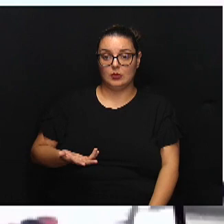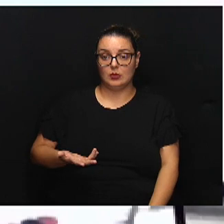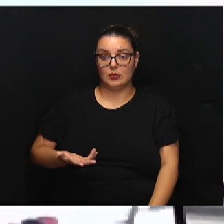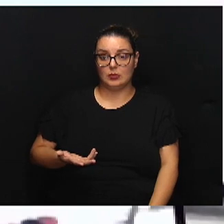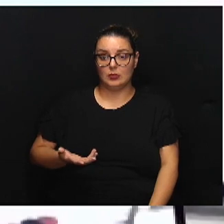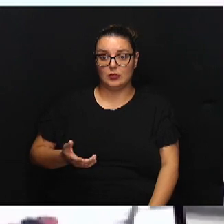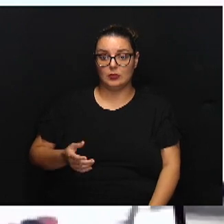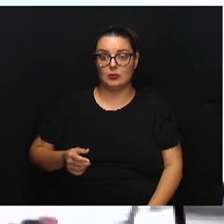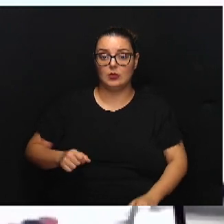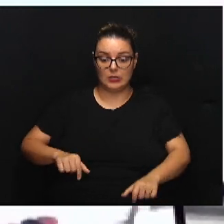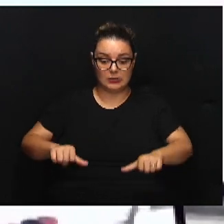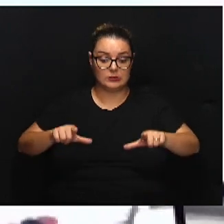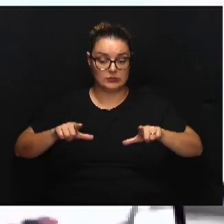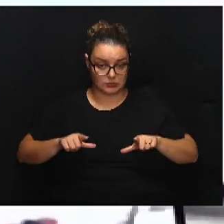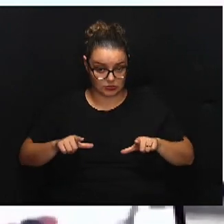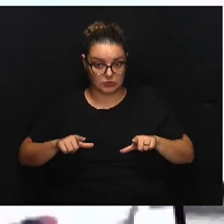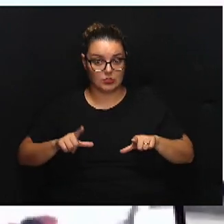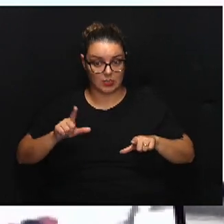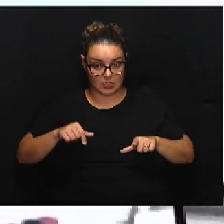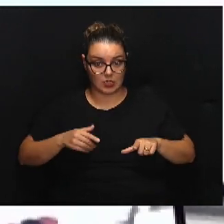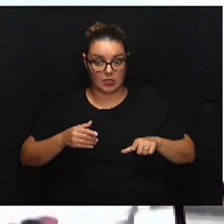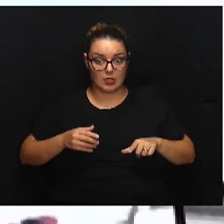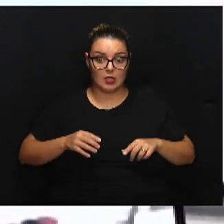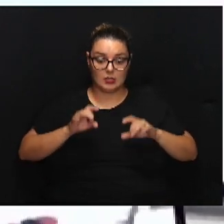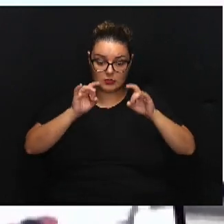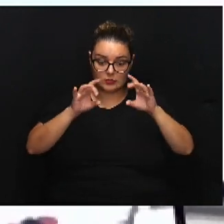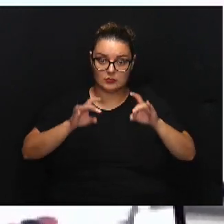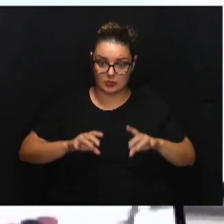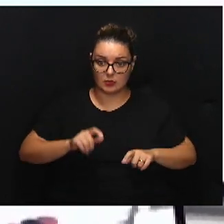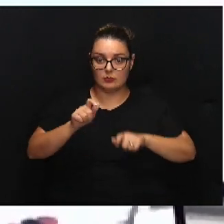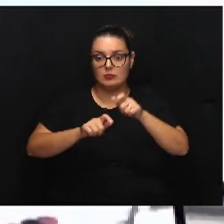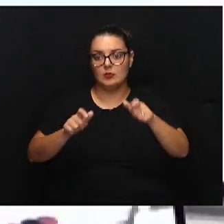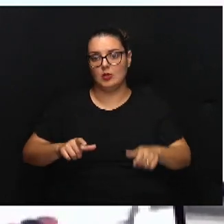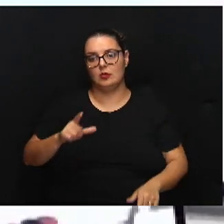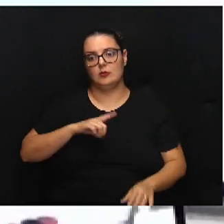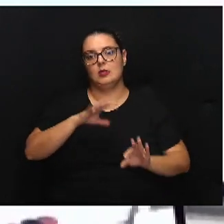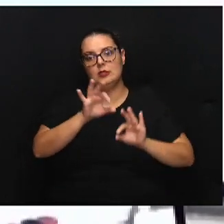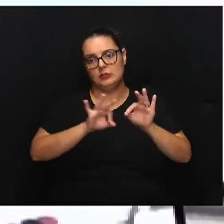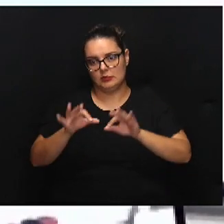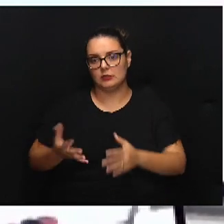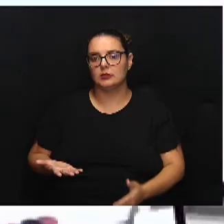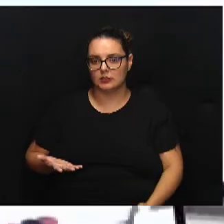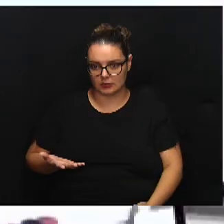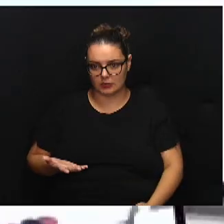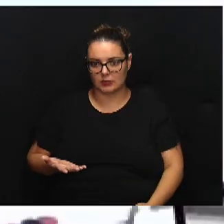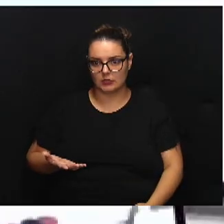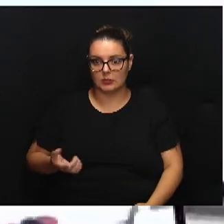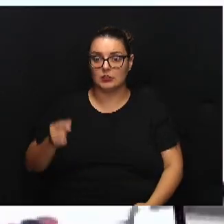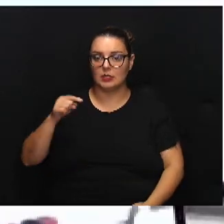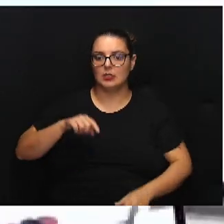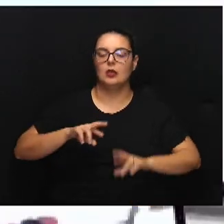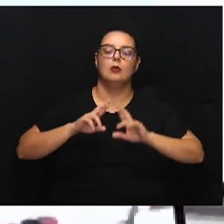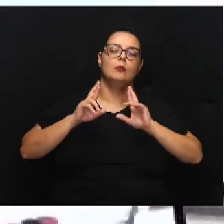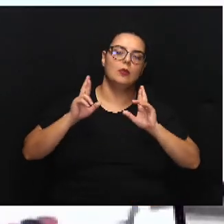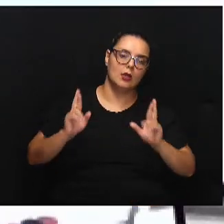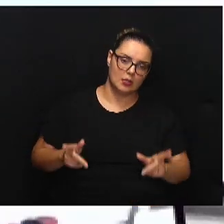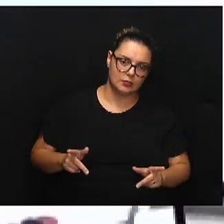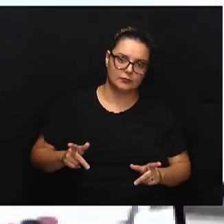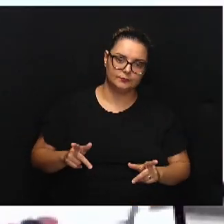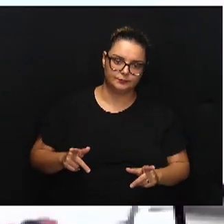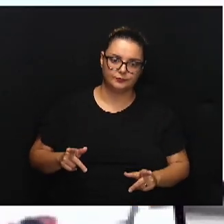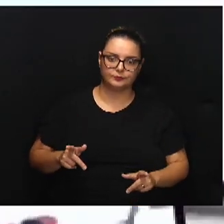esse título, ele deve ser reservado para pessoas que têm esse preparo. E essa é uma diferença. Então,